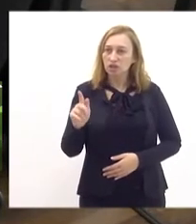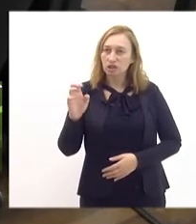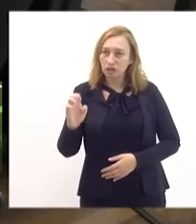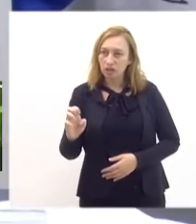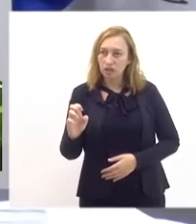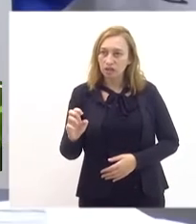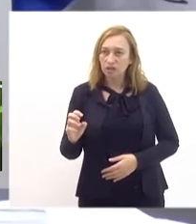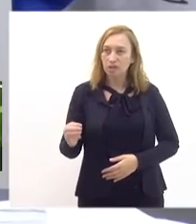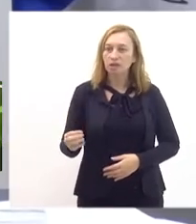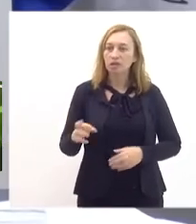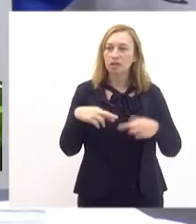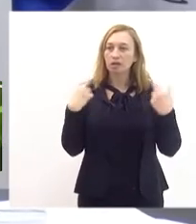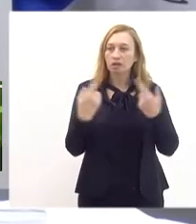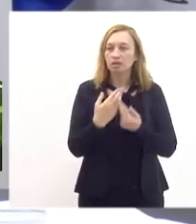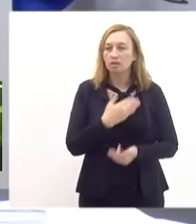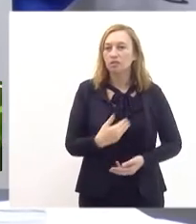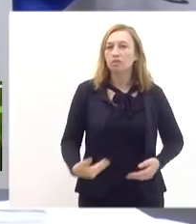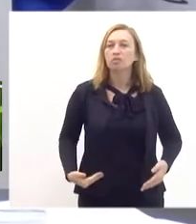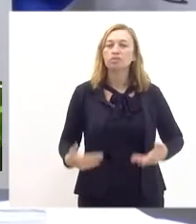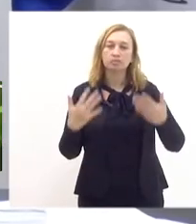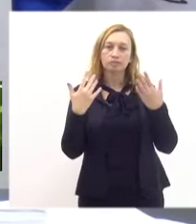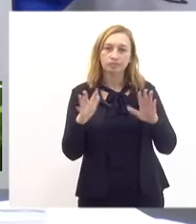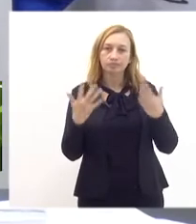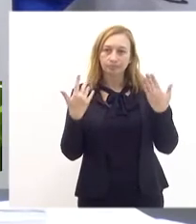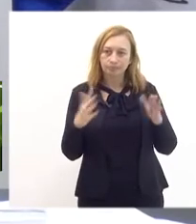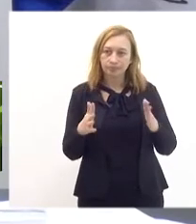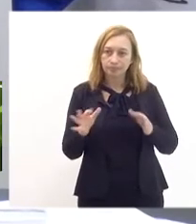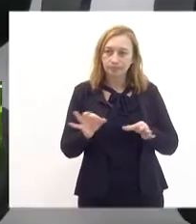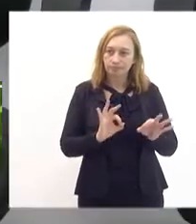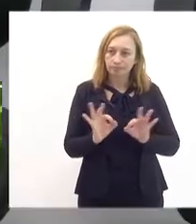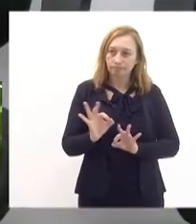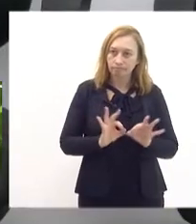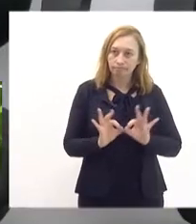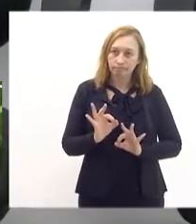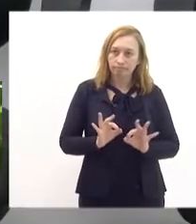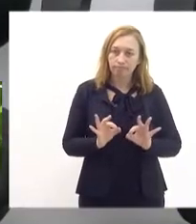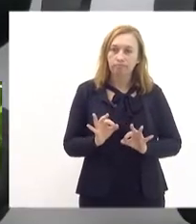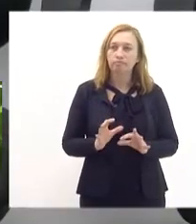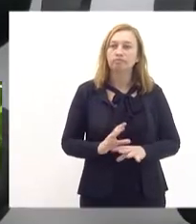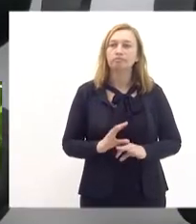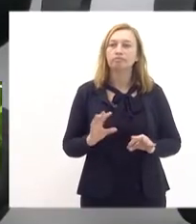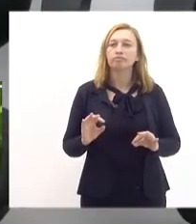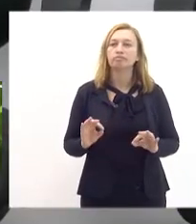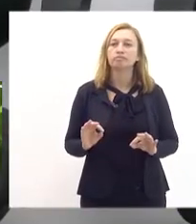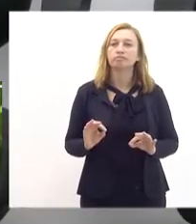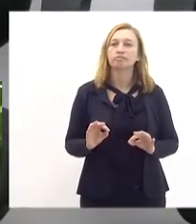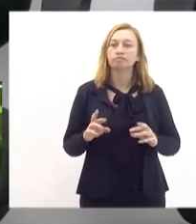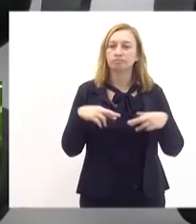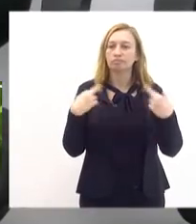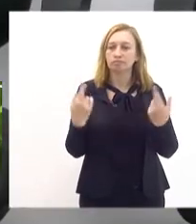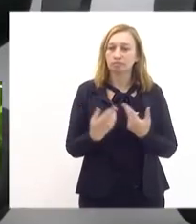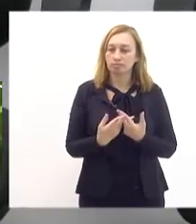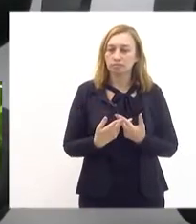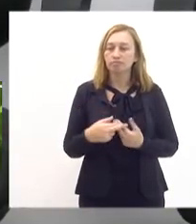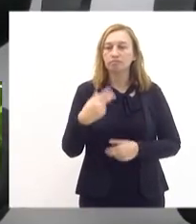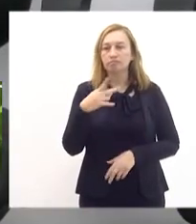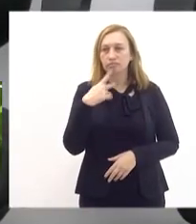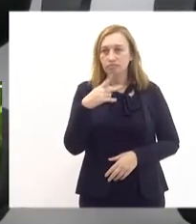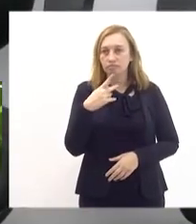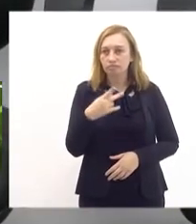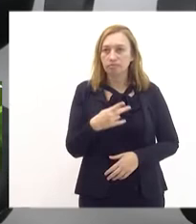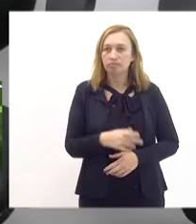dessa audiência pública e parabenizar pela organização desse evento e falar